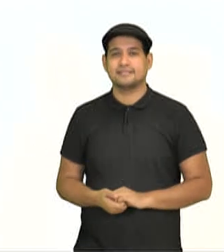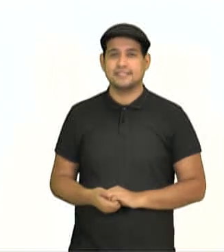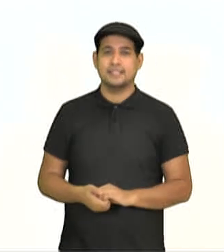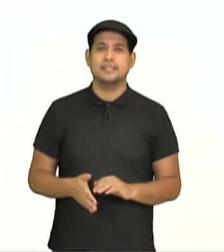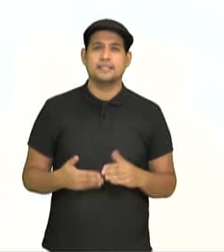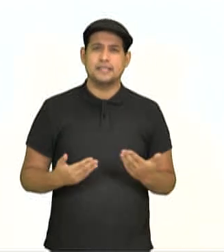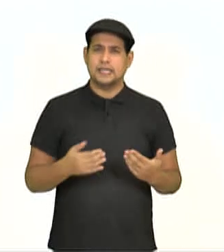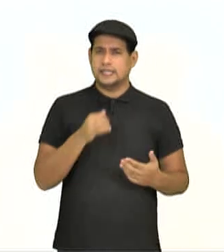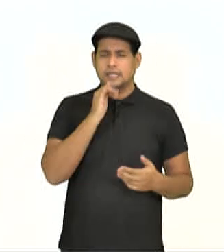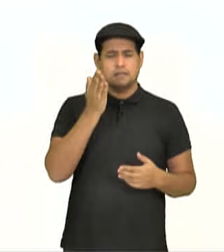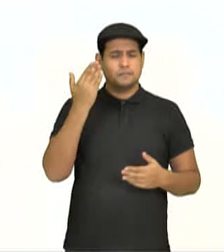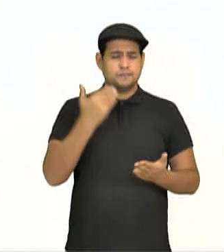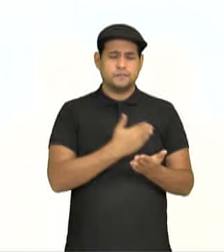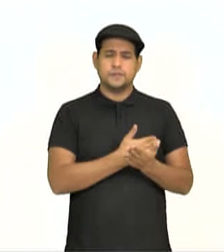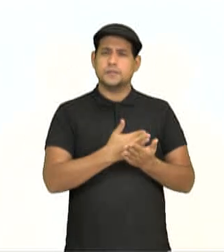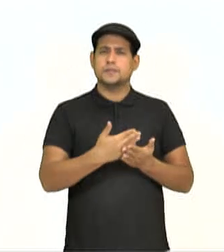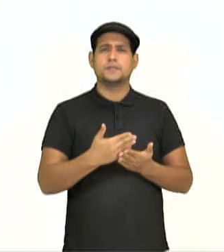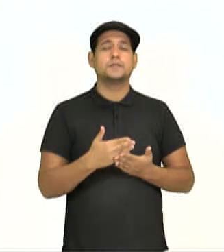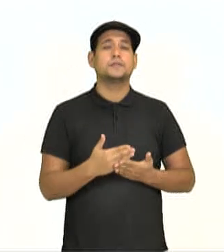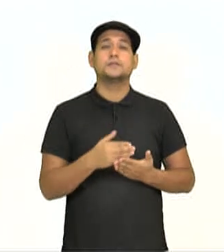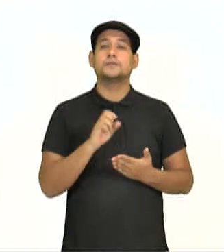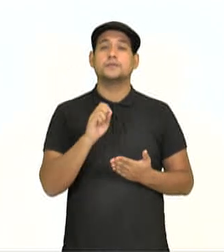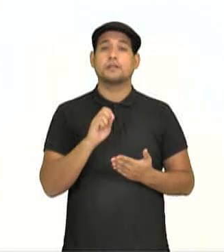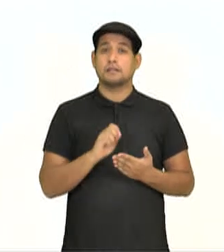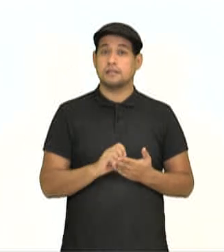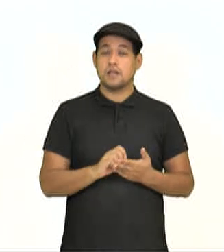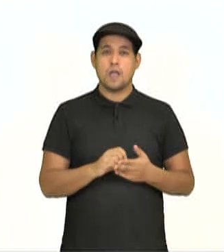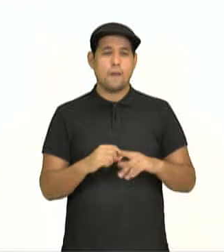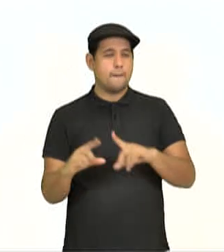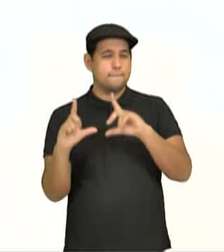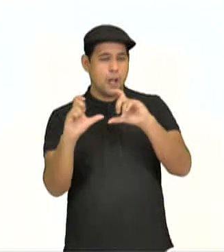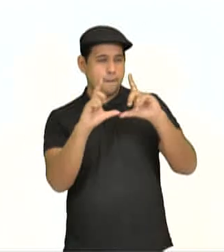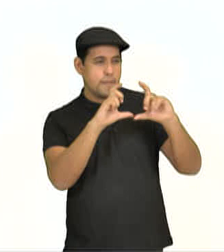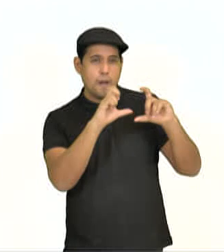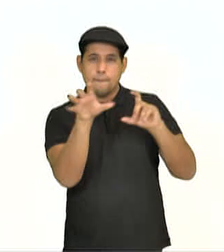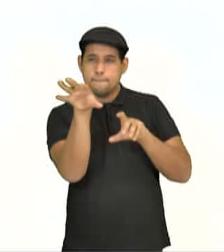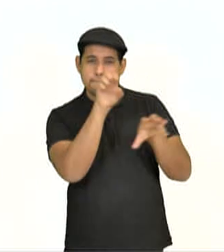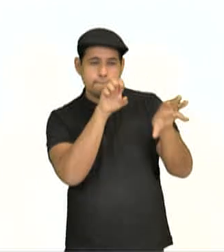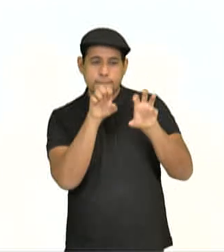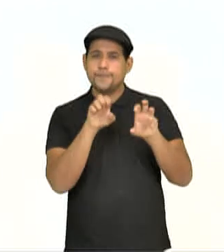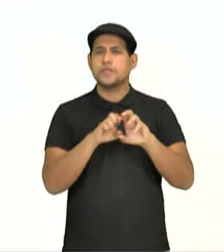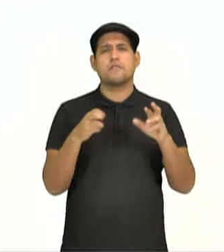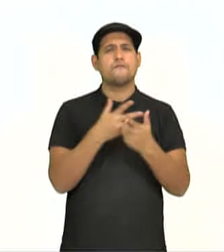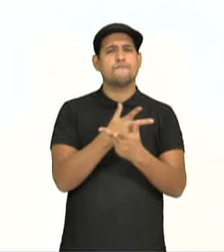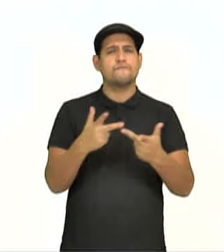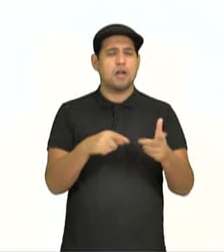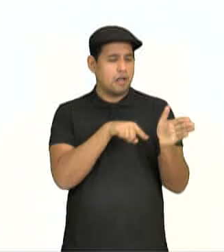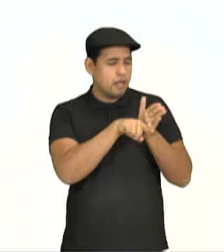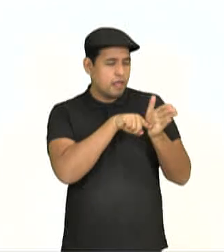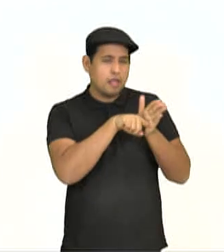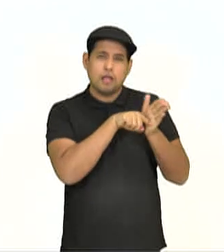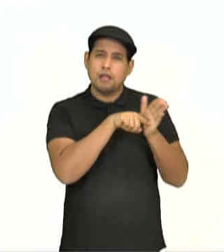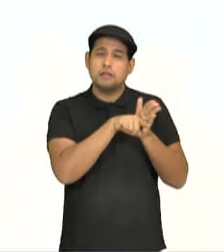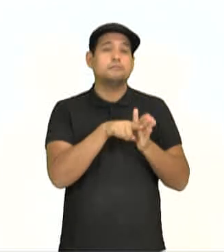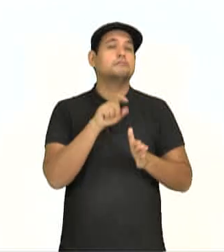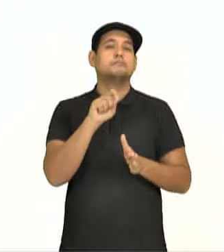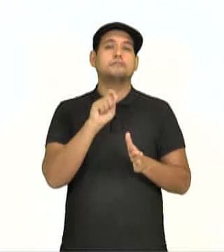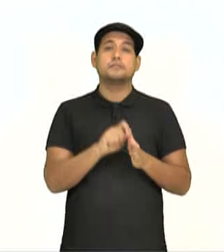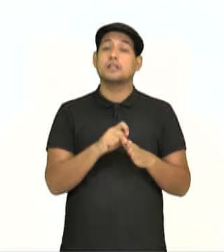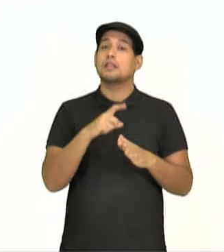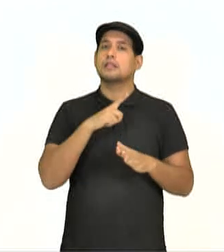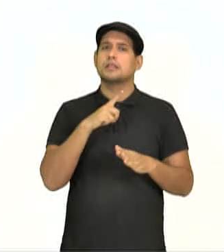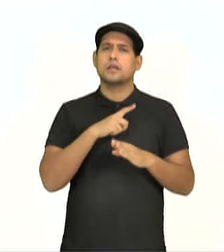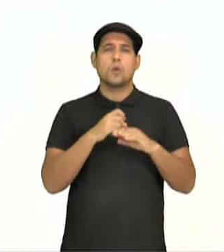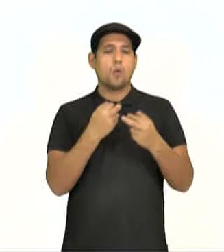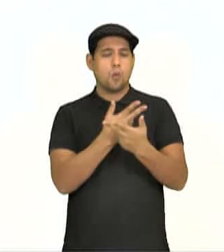Então, desde o surgimento da captação de imagens, muitos estudiosos inventaram